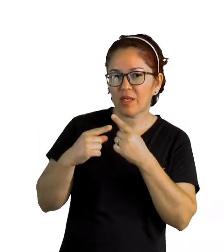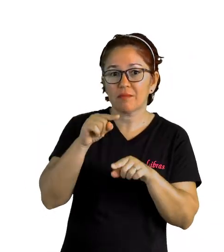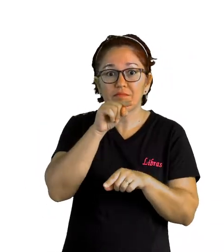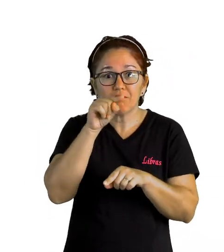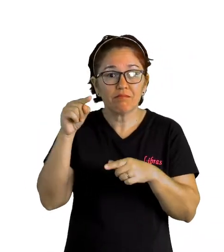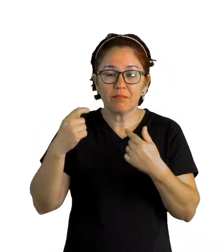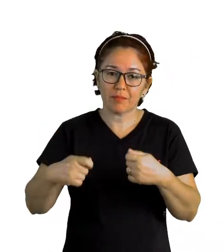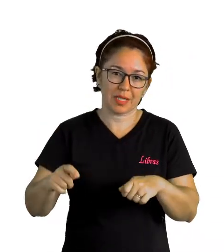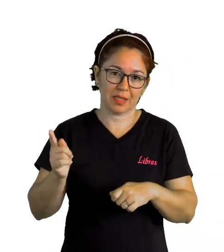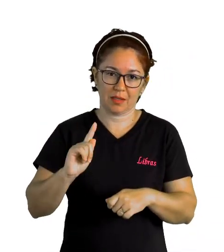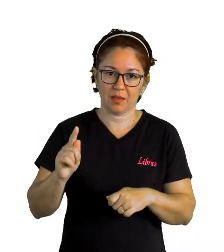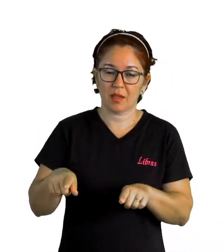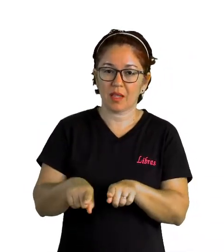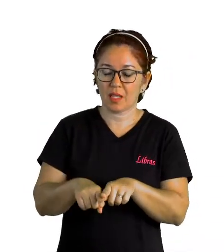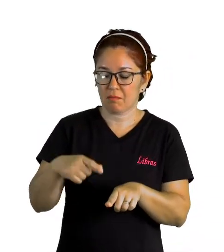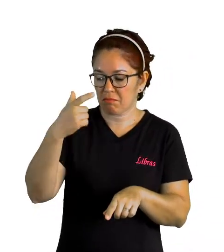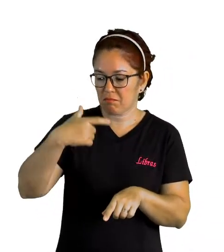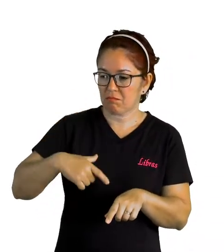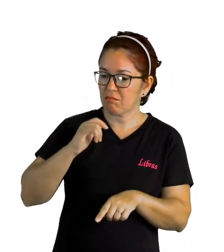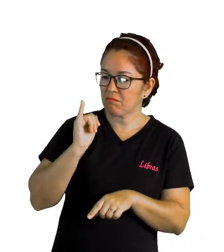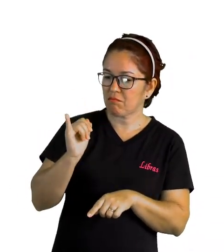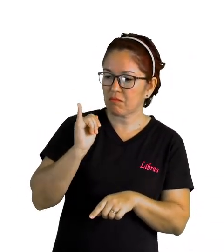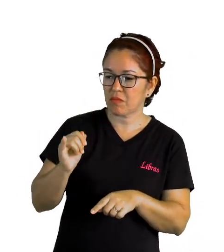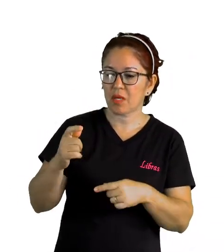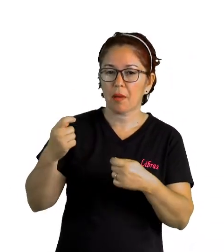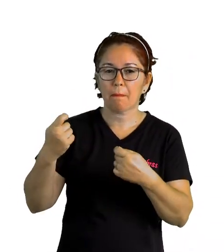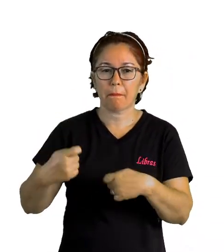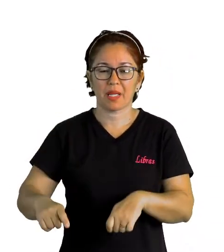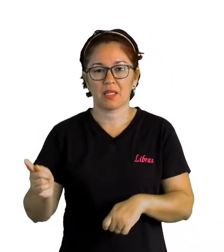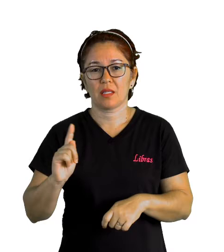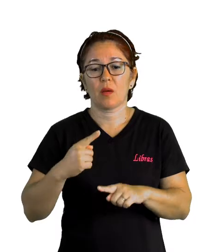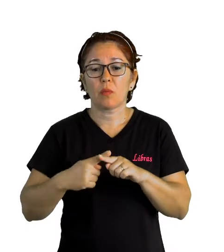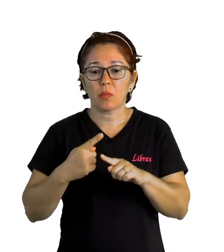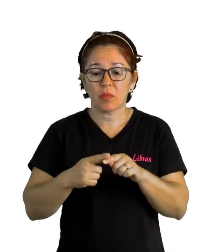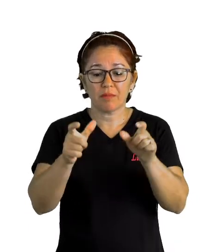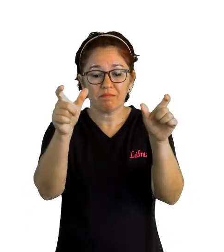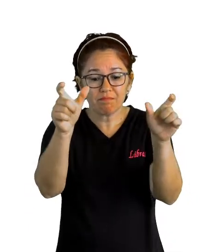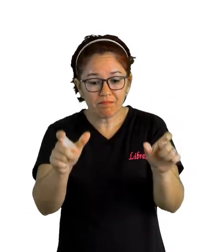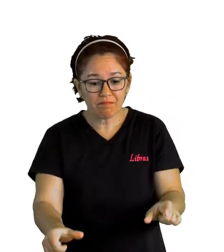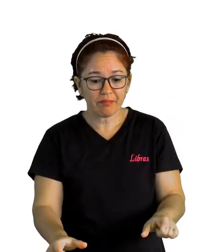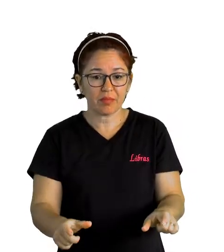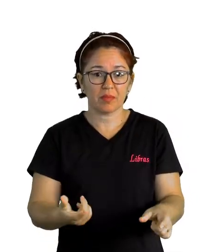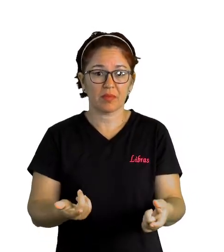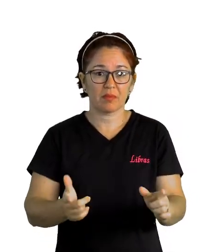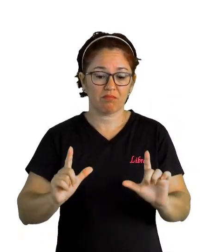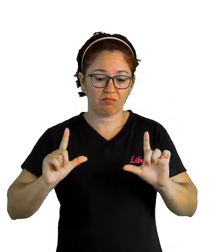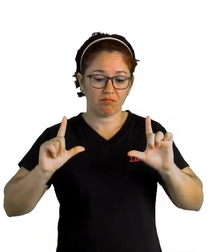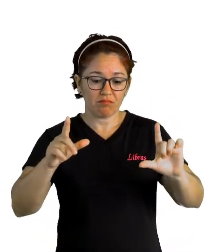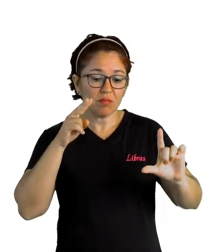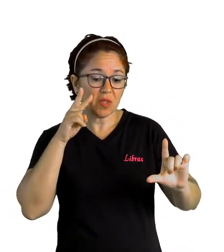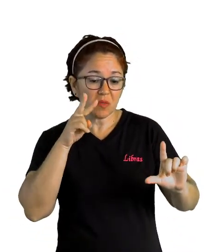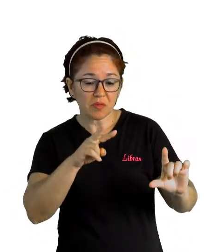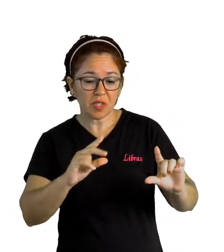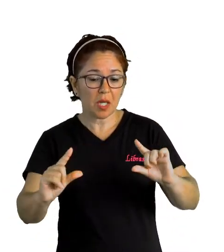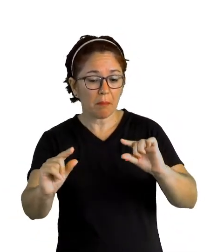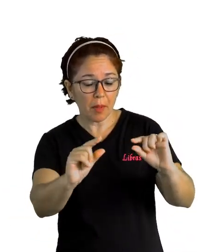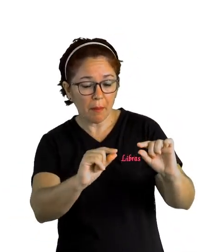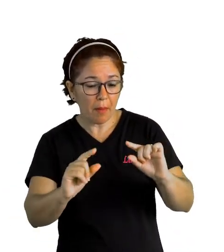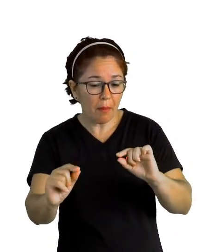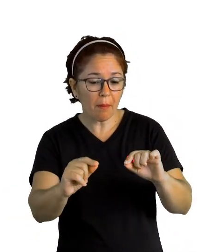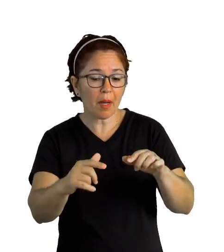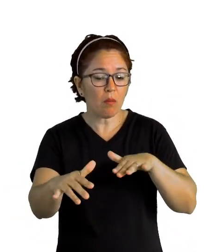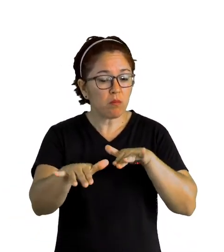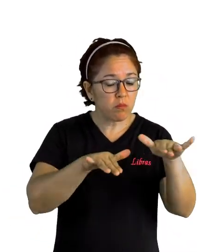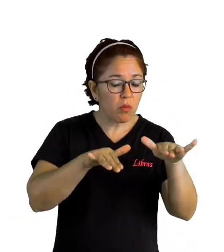tem narrador porque podemos ver a fala e a ação das personagens. Nós vemos a